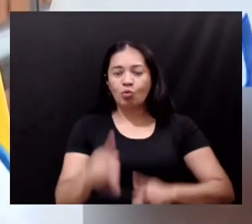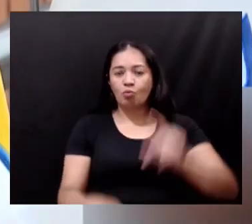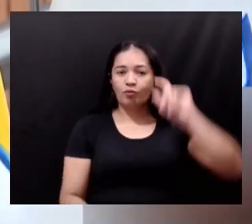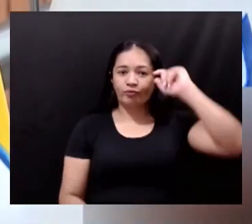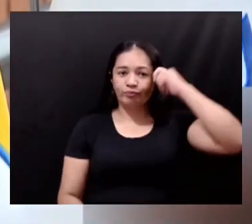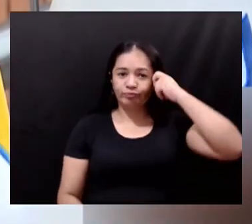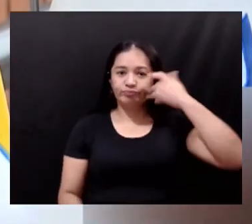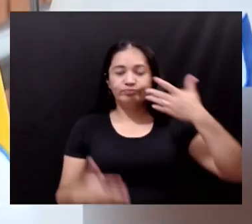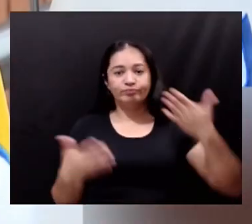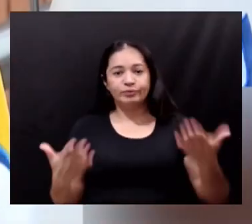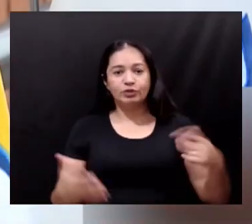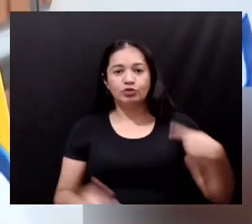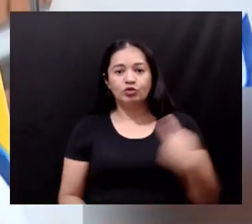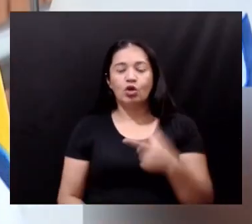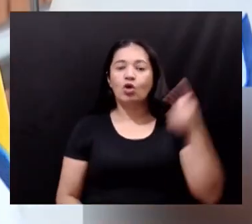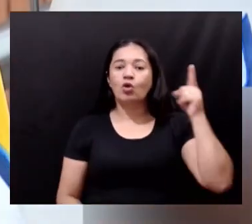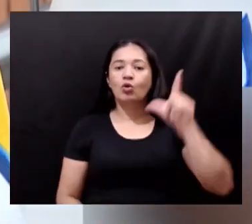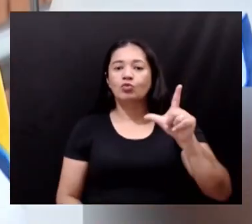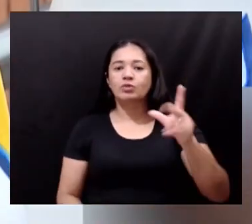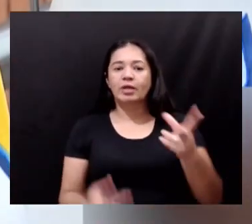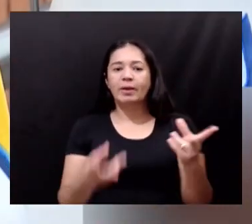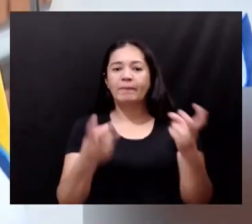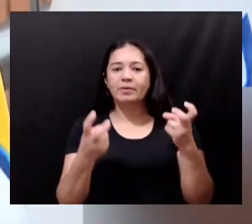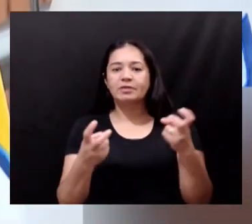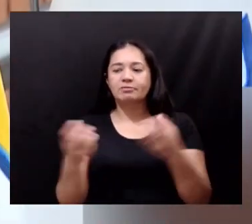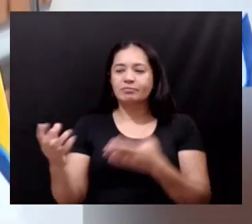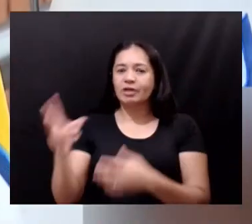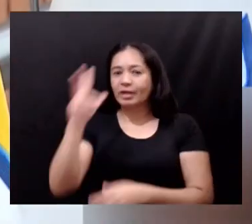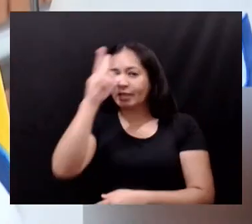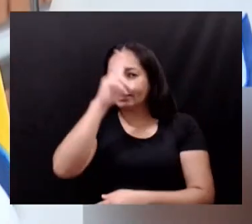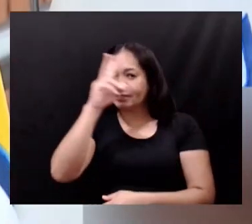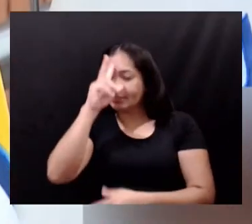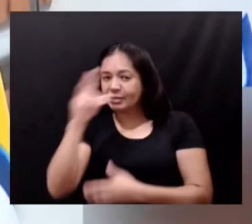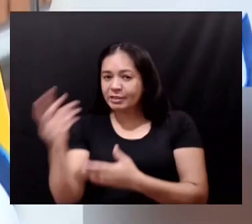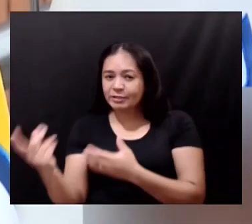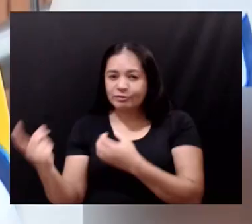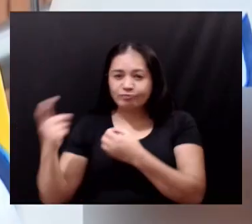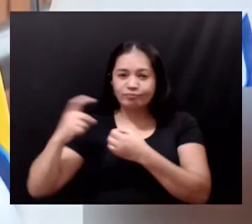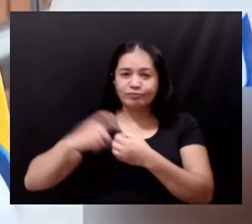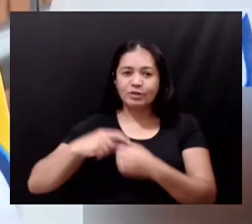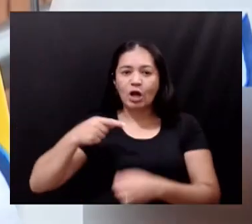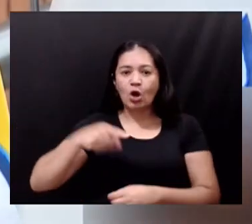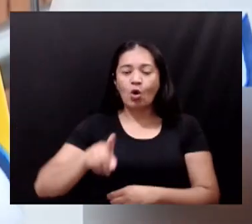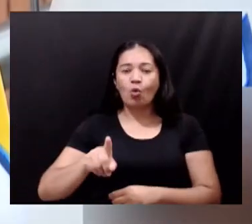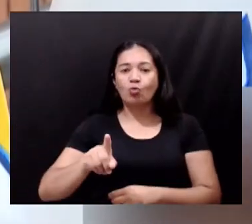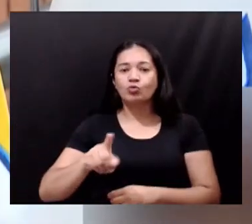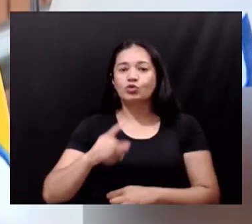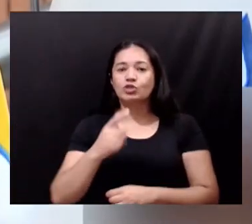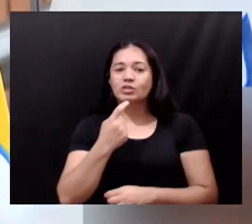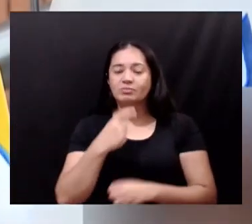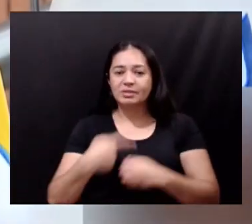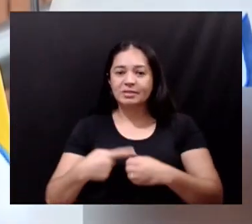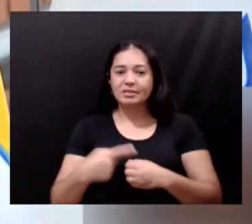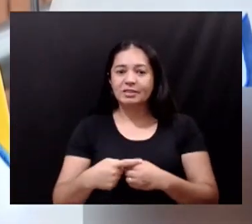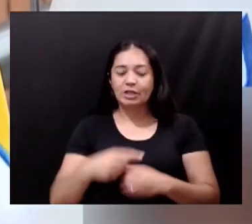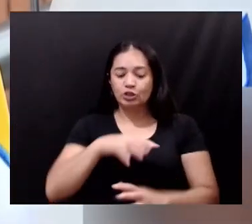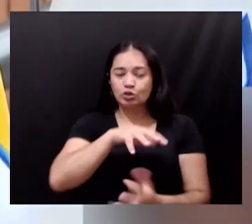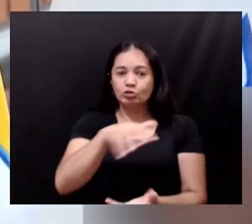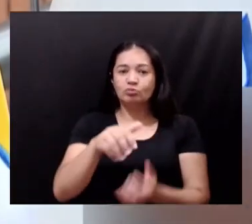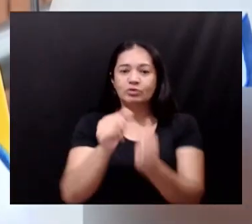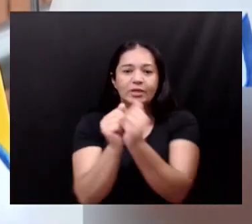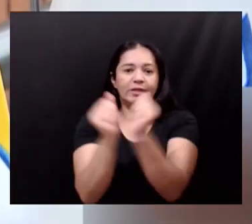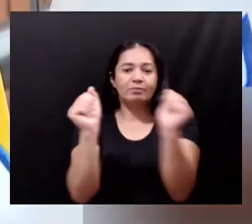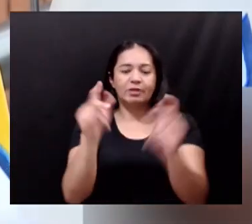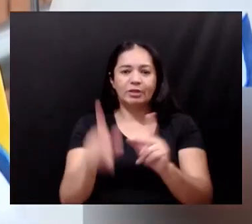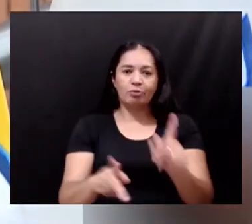consegue perceber que esse resgate histórico na cidade de Campinas, que foi a última do mundo a libertar o povo negro escravizado, ela é fundamental para que a gente tenha